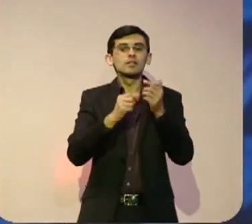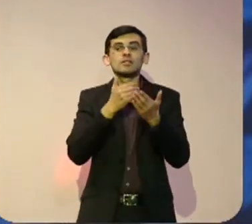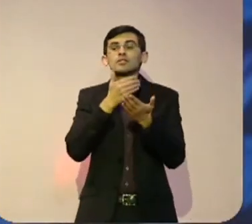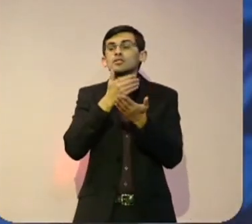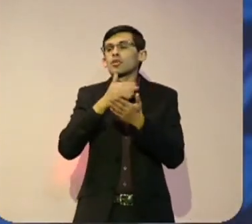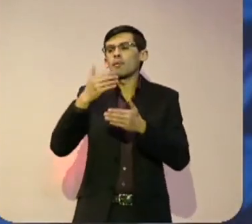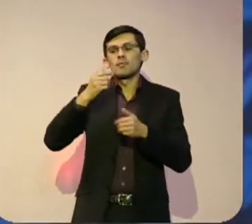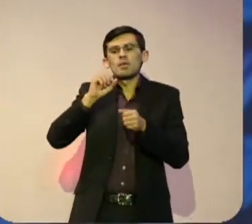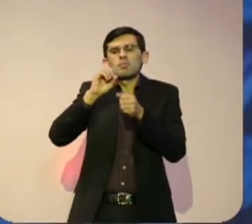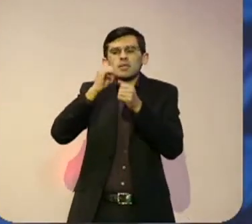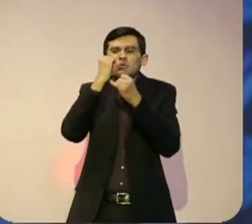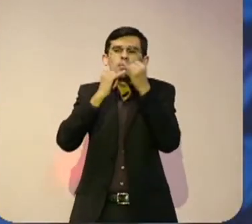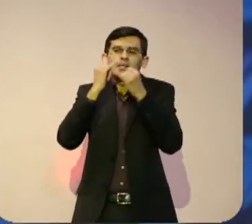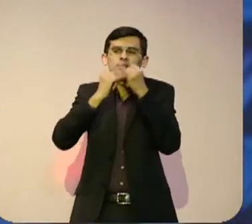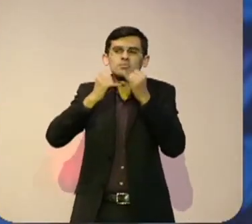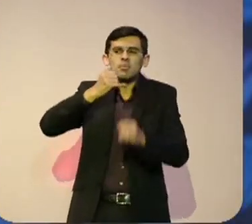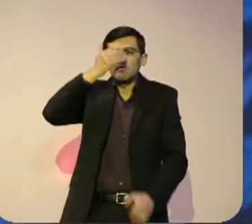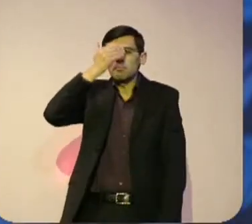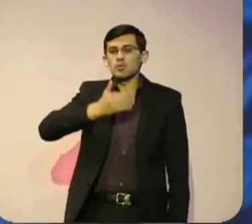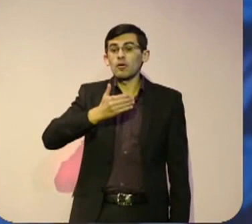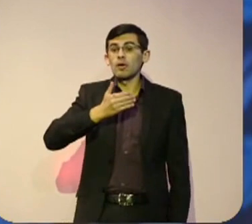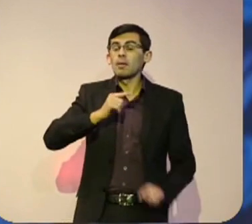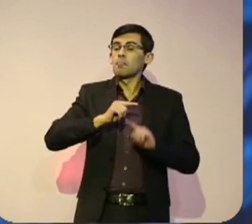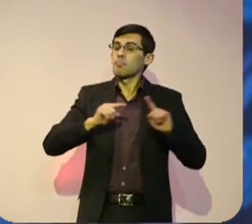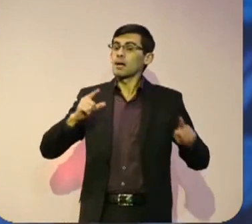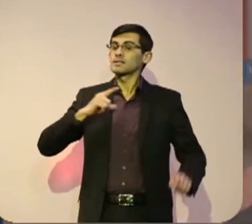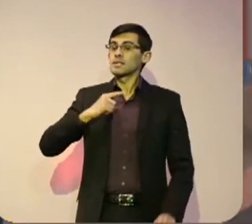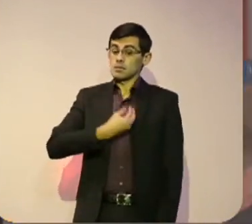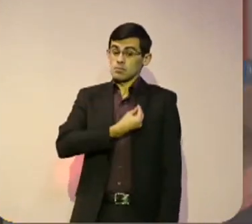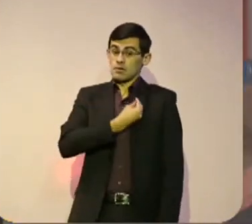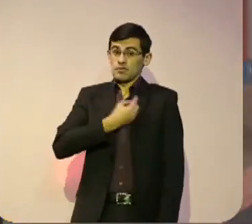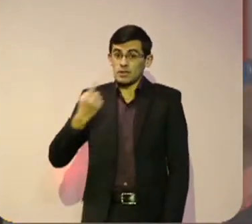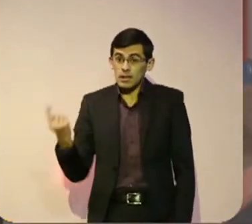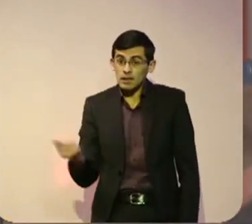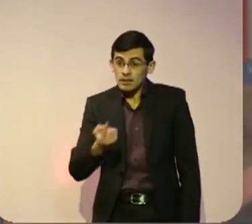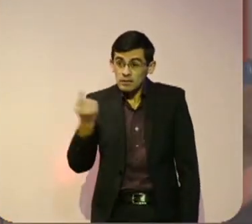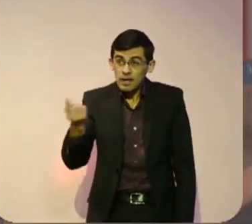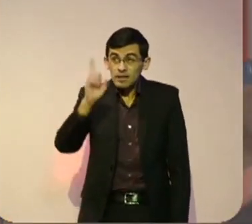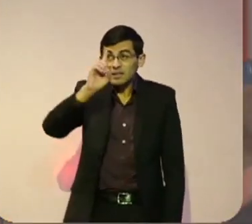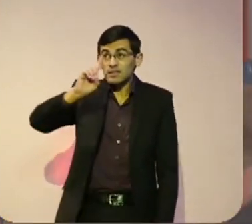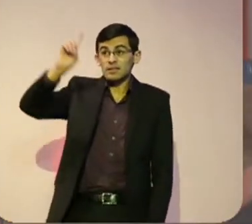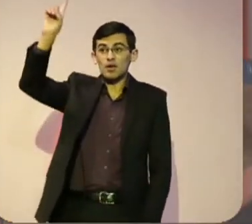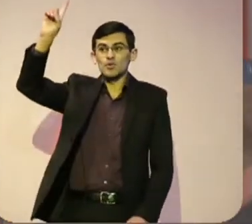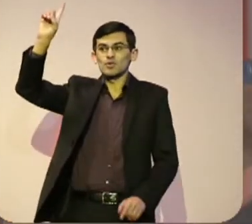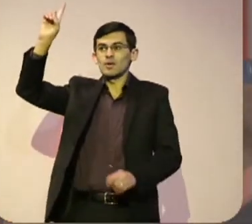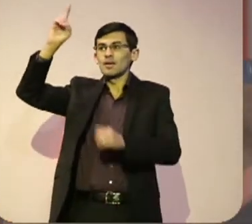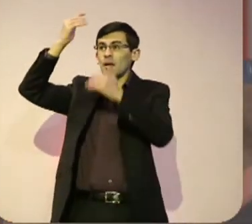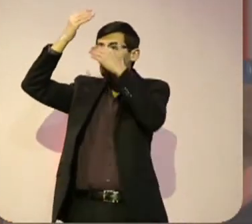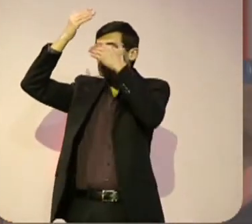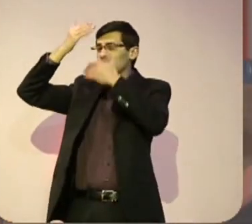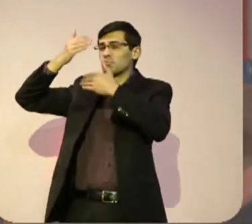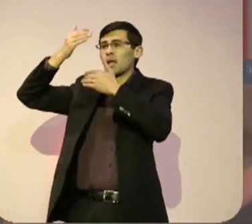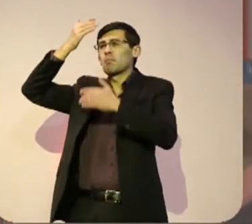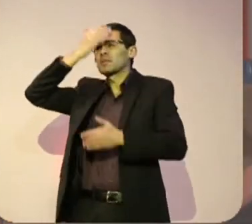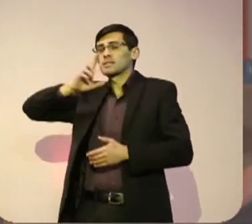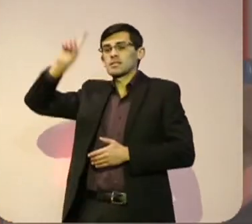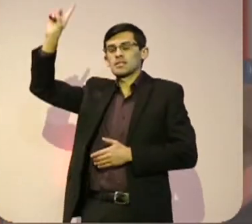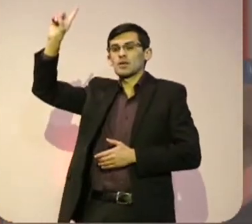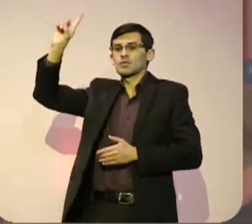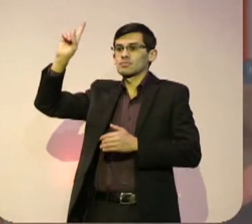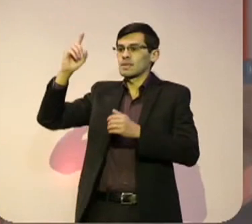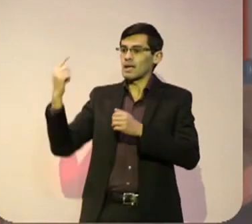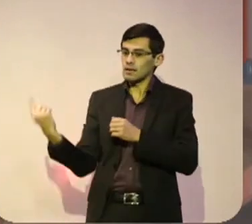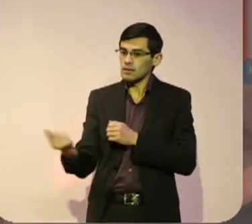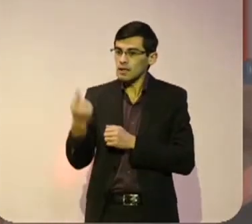uma preparação. E há uma vida eterna na companhia do Deus Todo-Poderoso esperando por mim e por você. Por